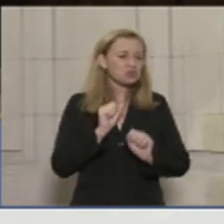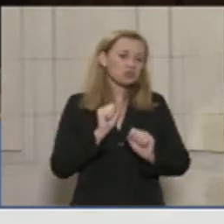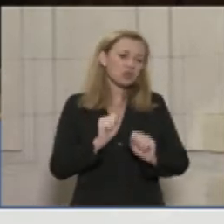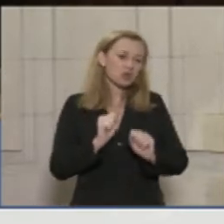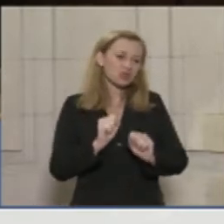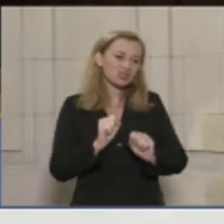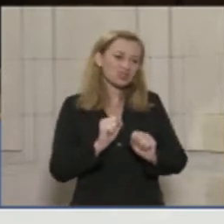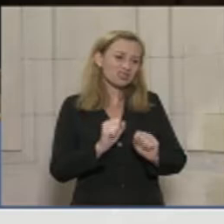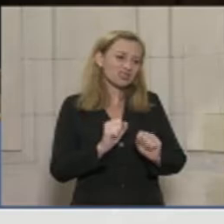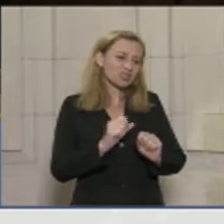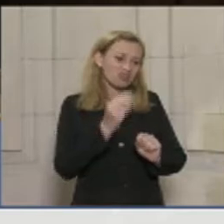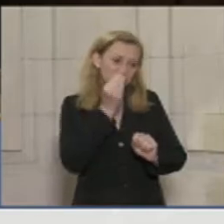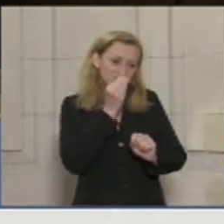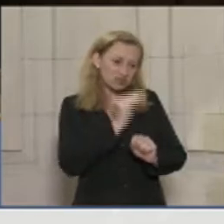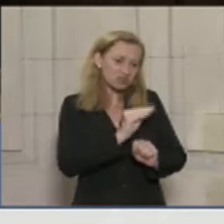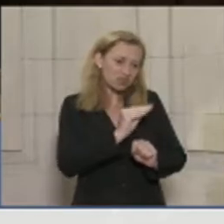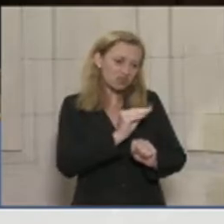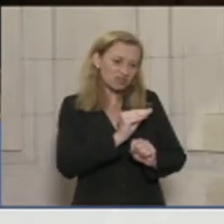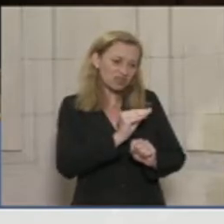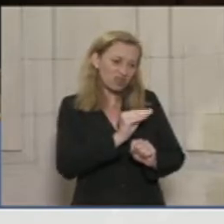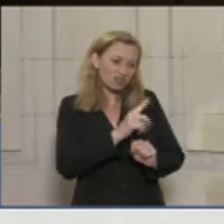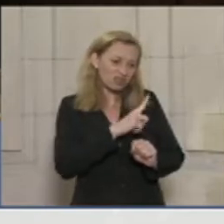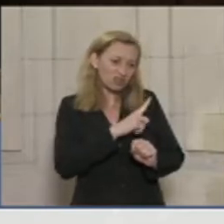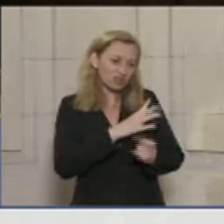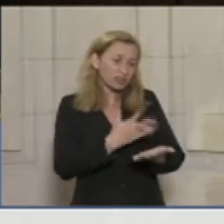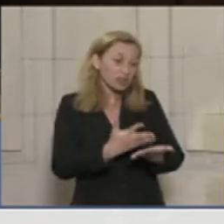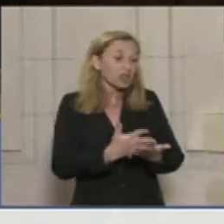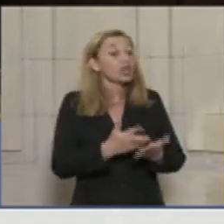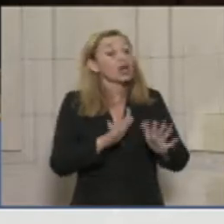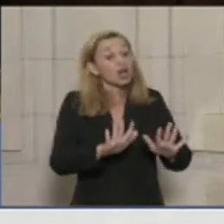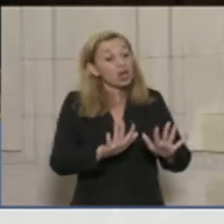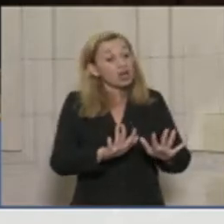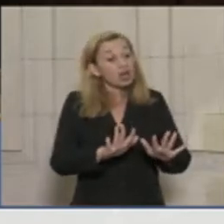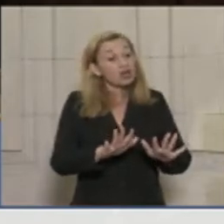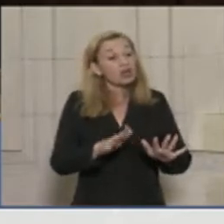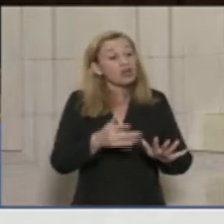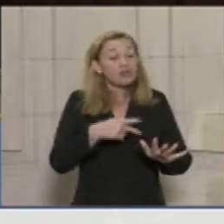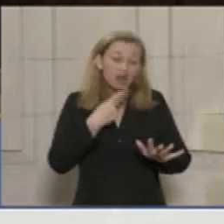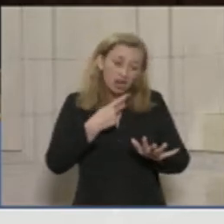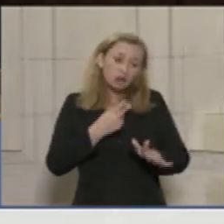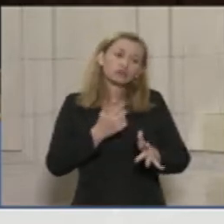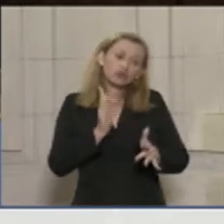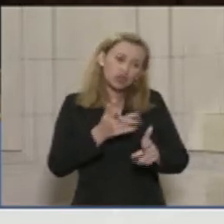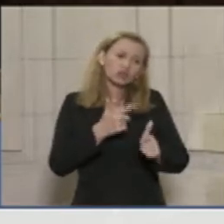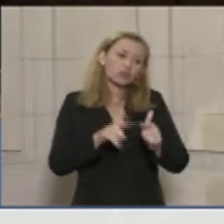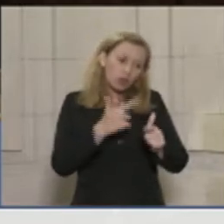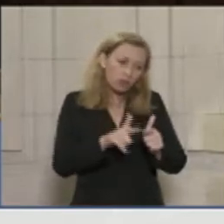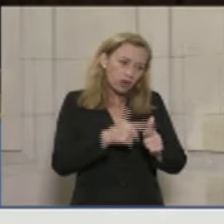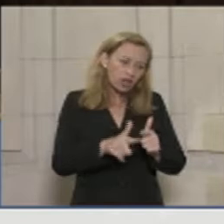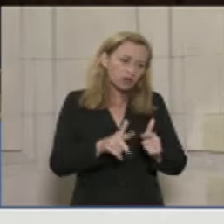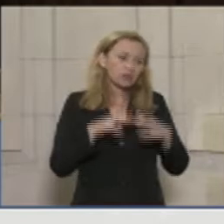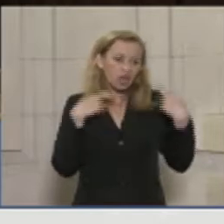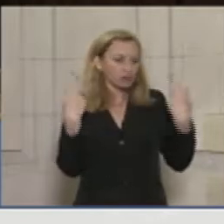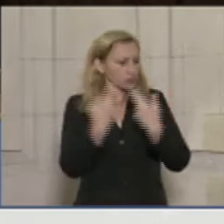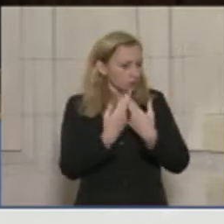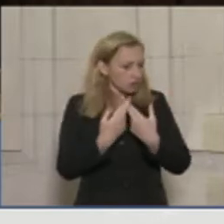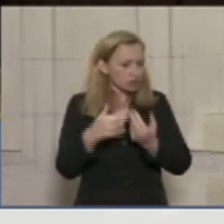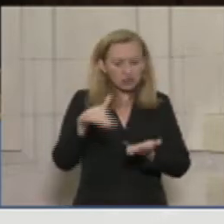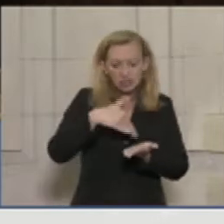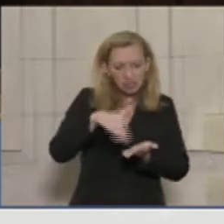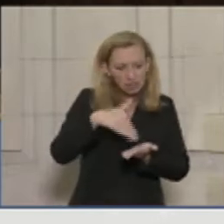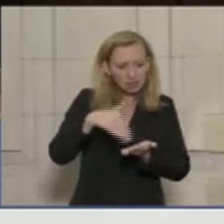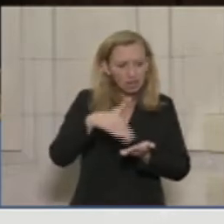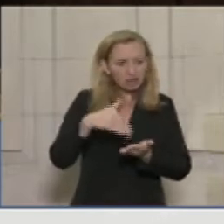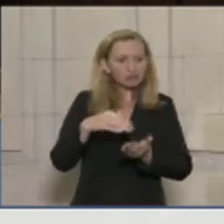forma. Fizemos menção sobre este problema na audiência com o secretário de Ciência,